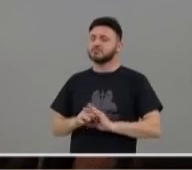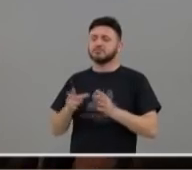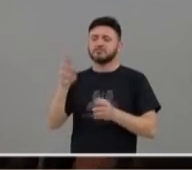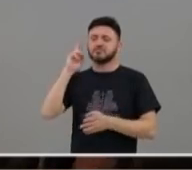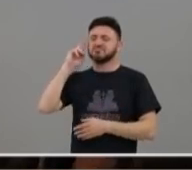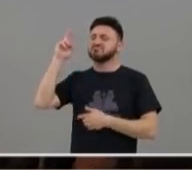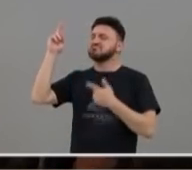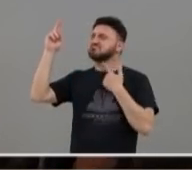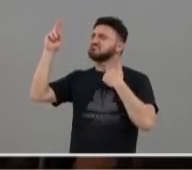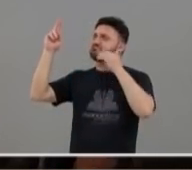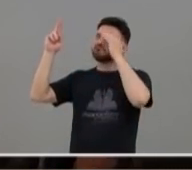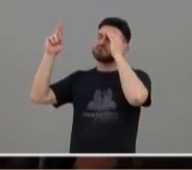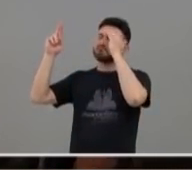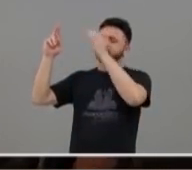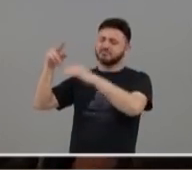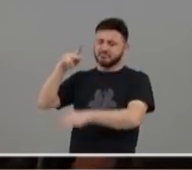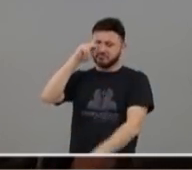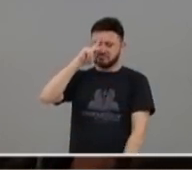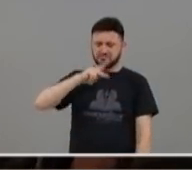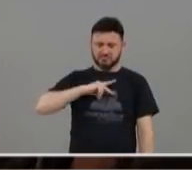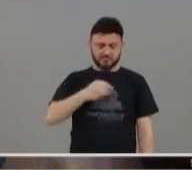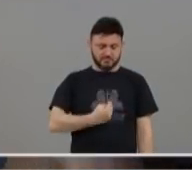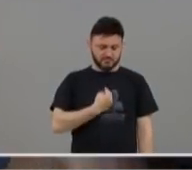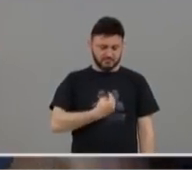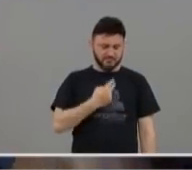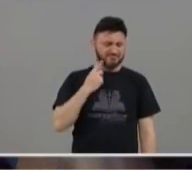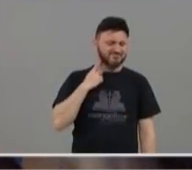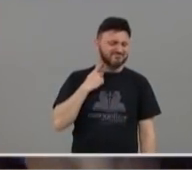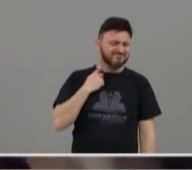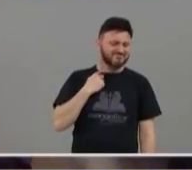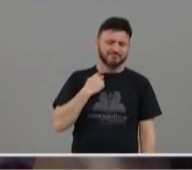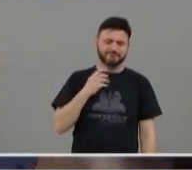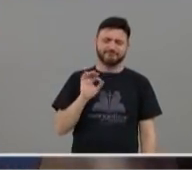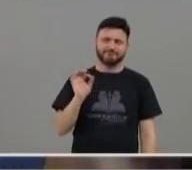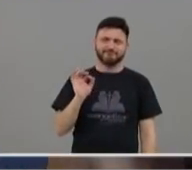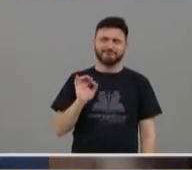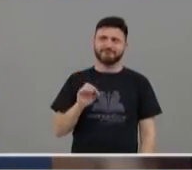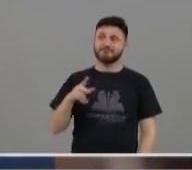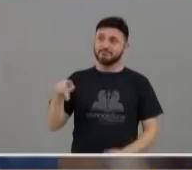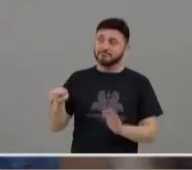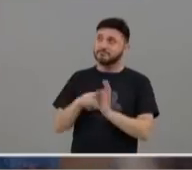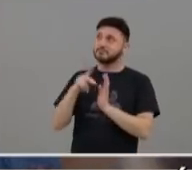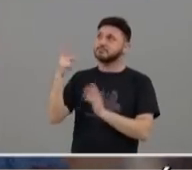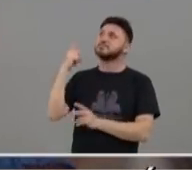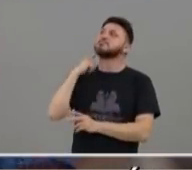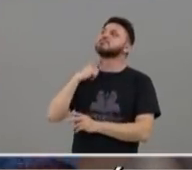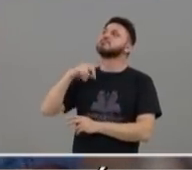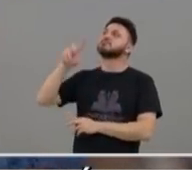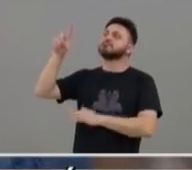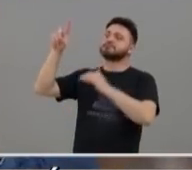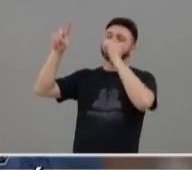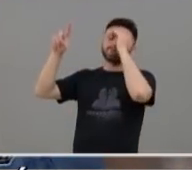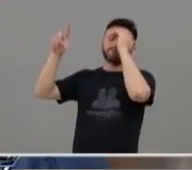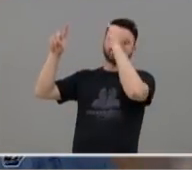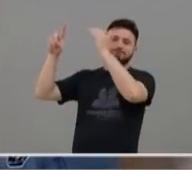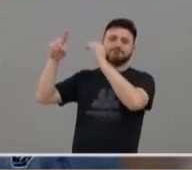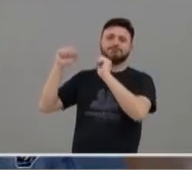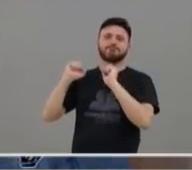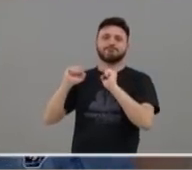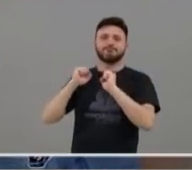vontade. Que as minhas vontades desapareçam, que as minhas vaidades desapareçam, e que eu possa